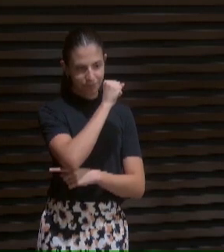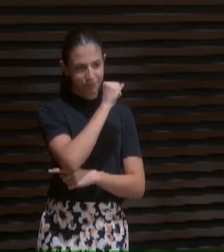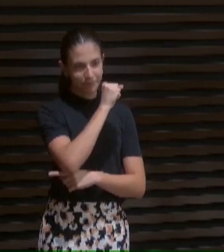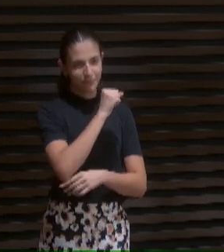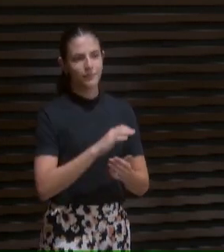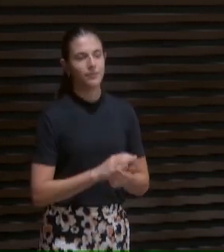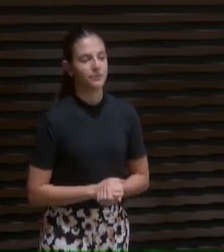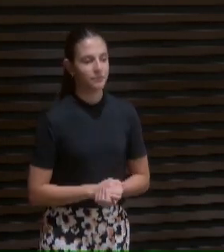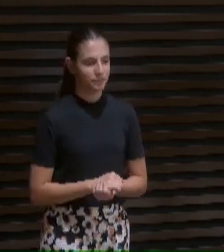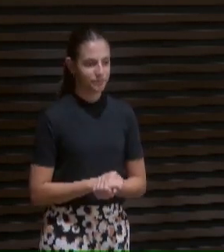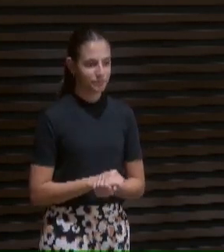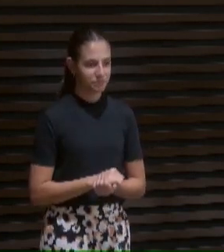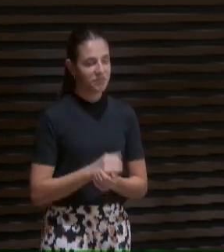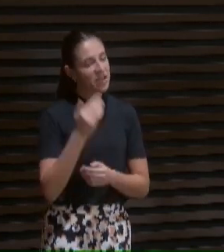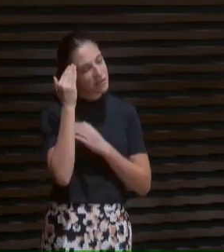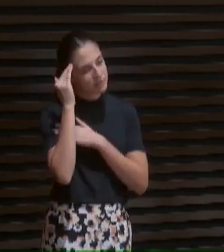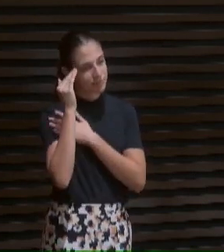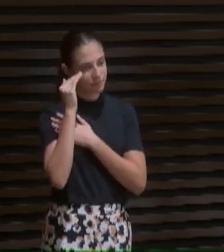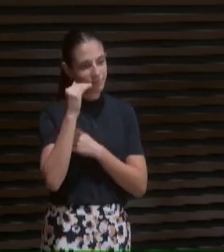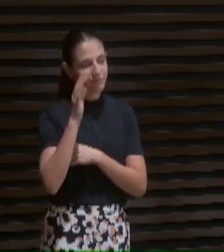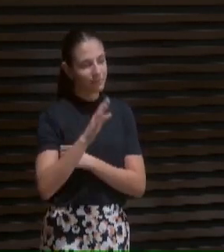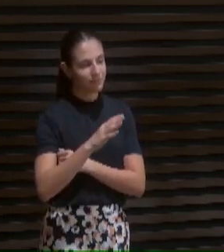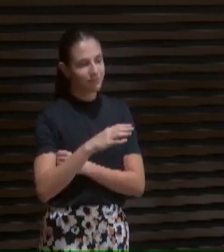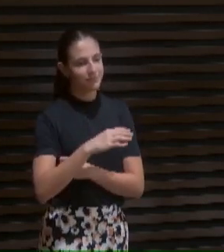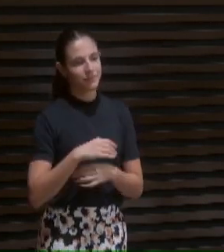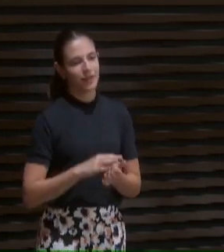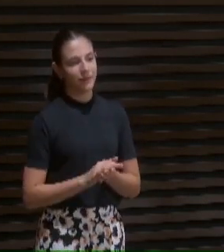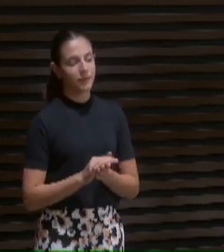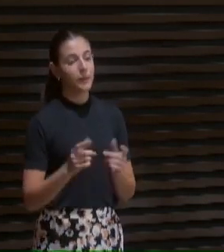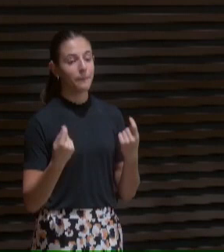sai no outro. E não presta atenção.